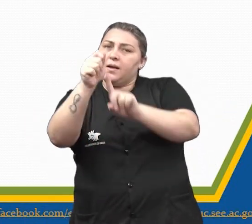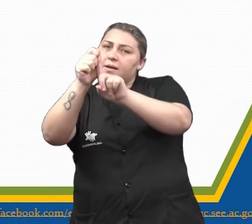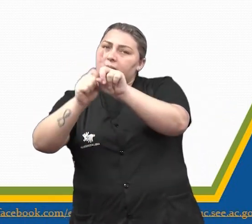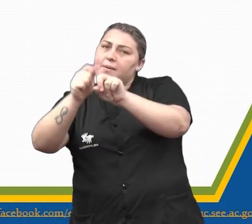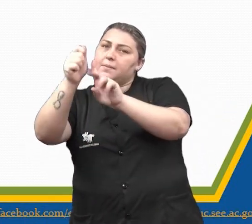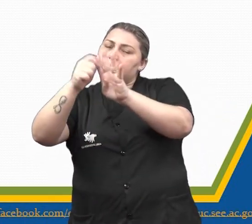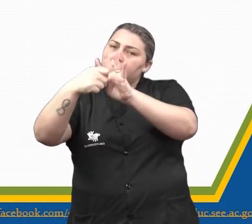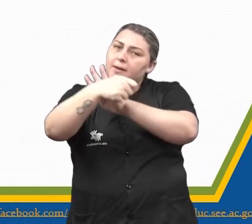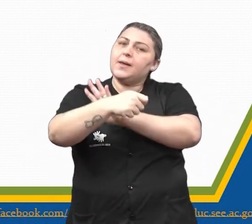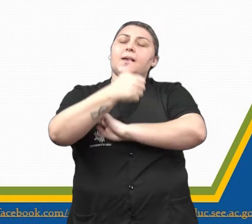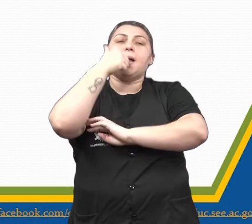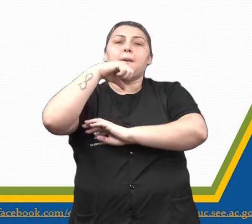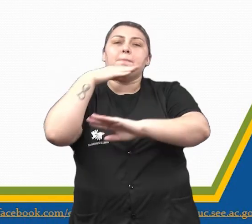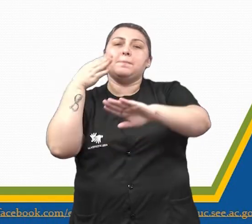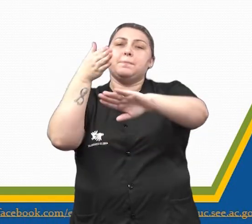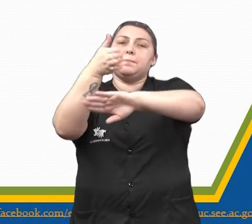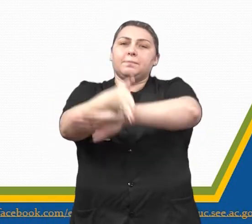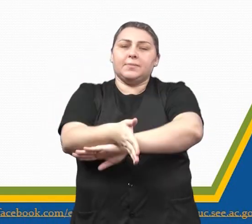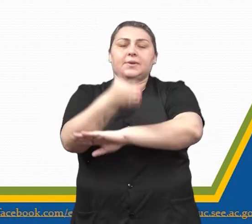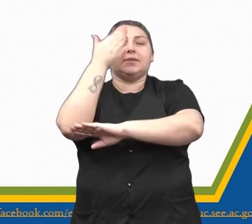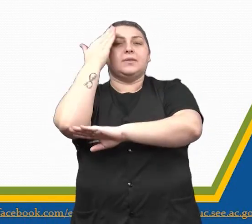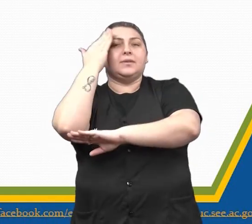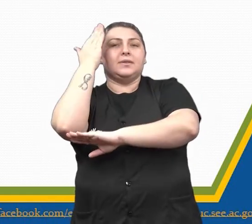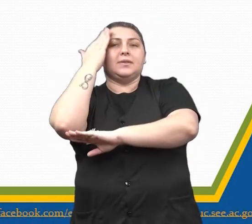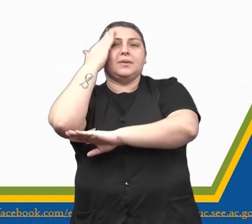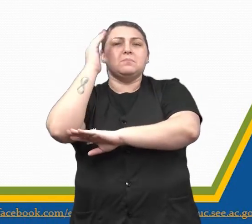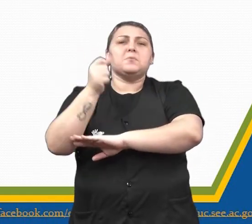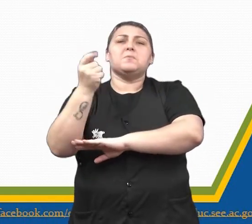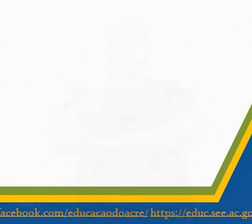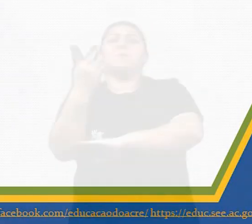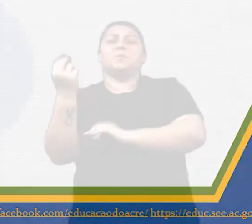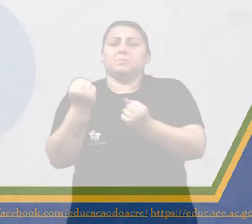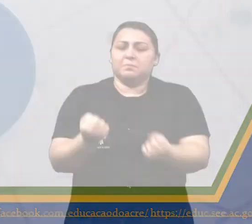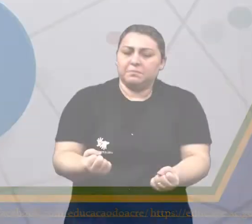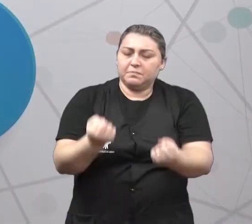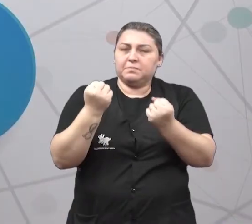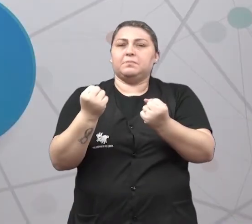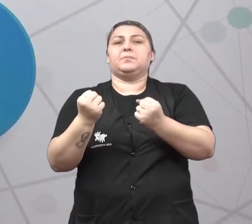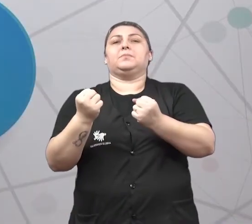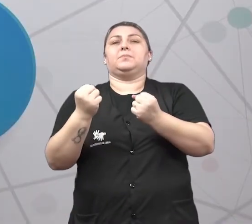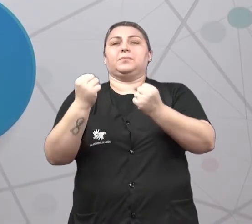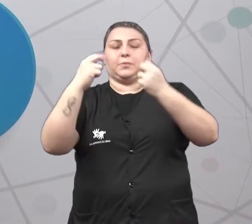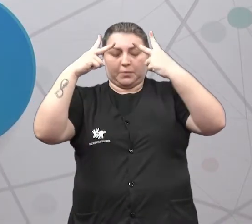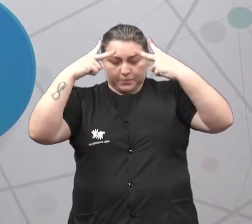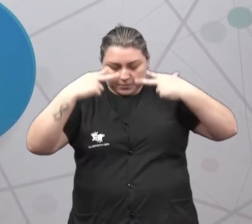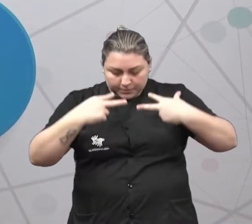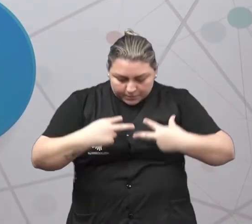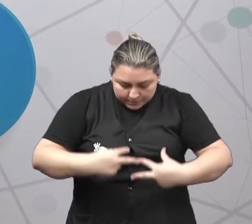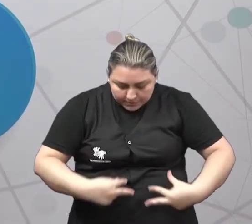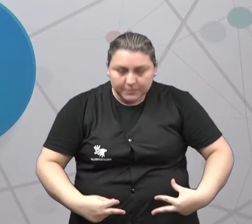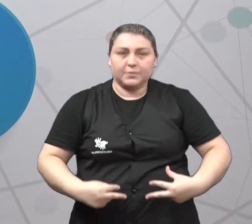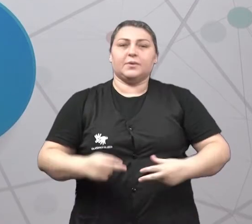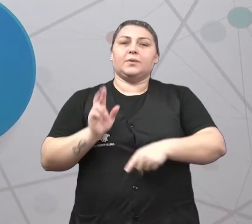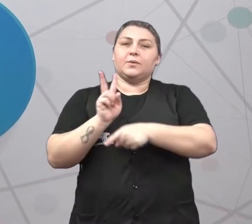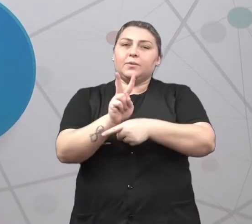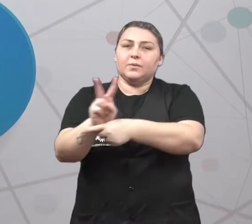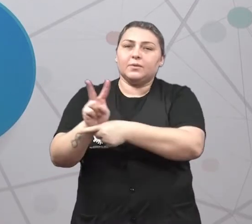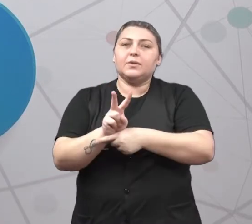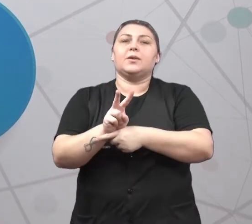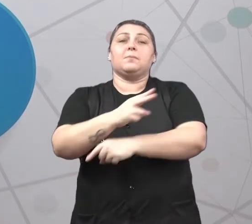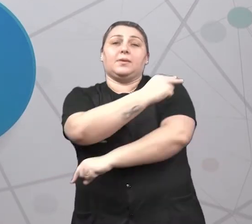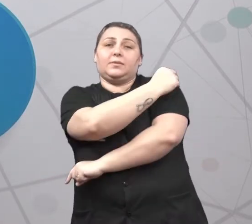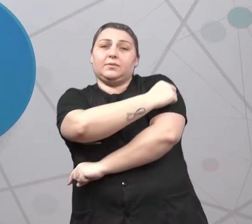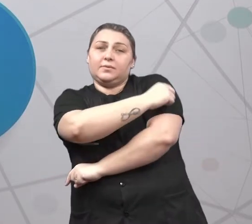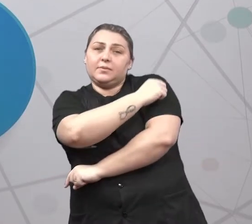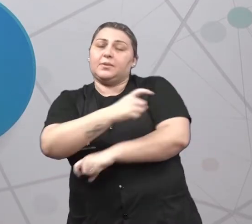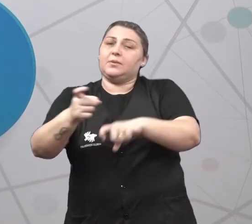a mãe costuma levar o bebê para saber quantos quilos ele tem, para fazer aquela consulta, né, aquele acompanhamento. Então, todos os meses a